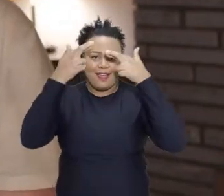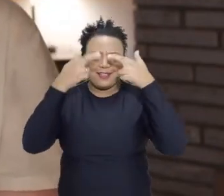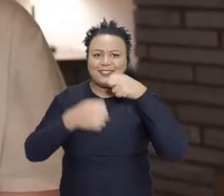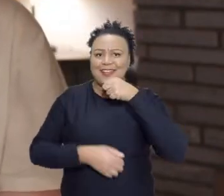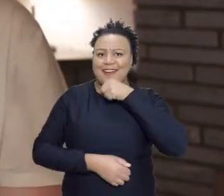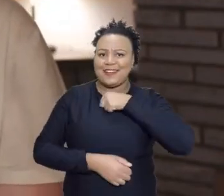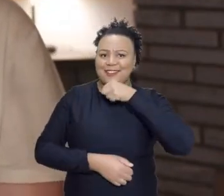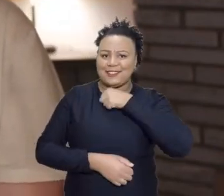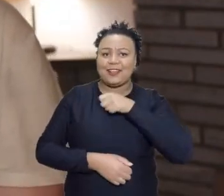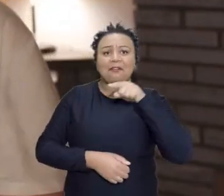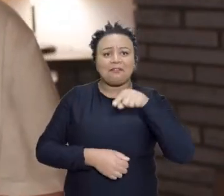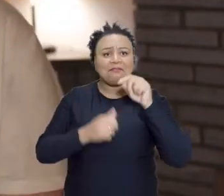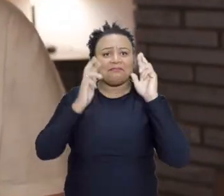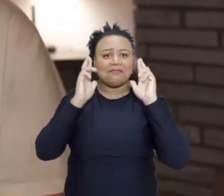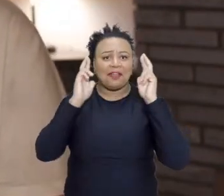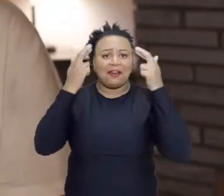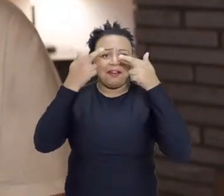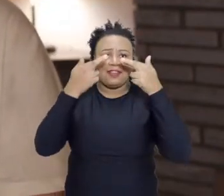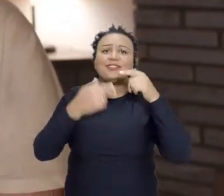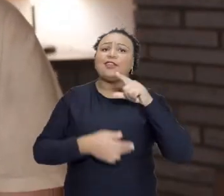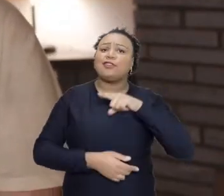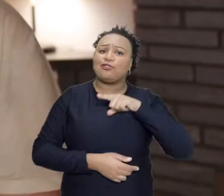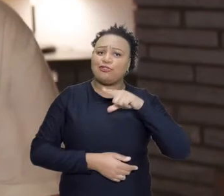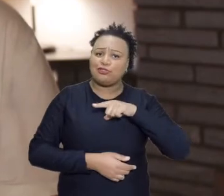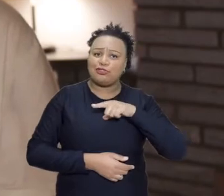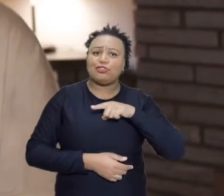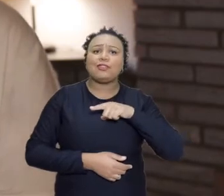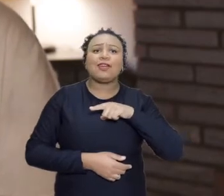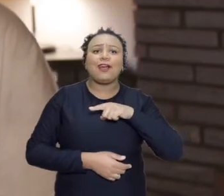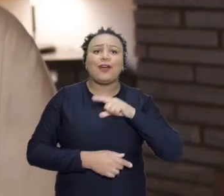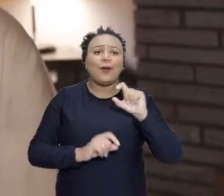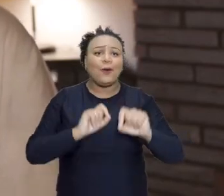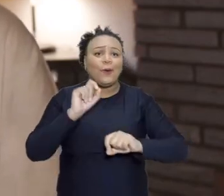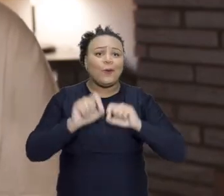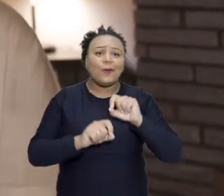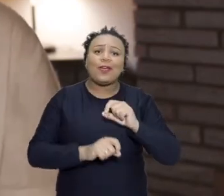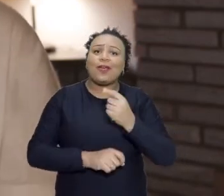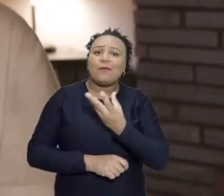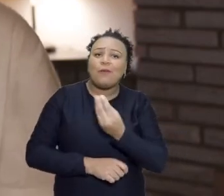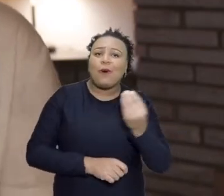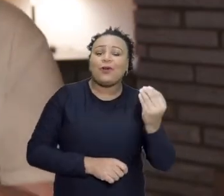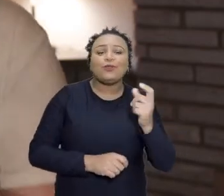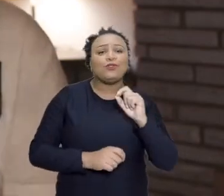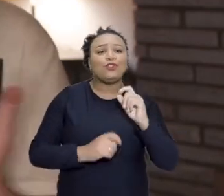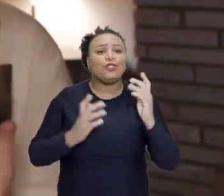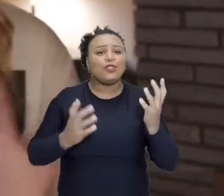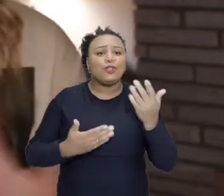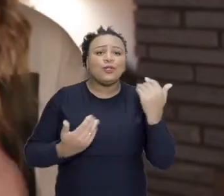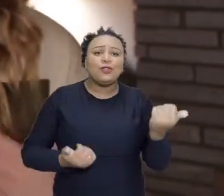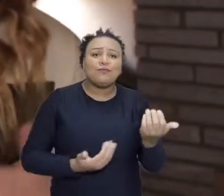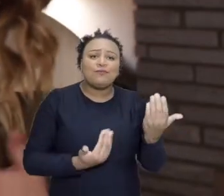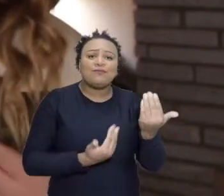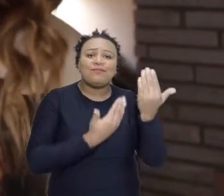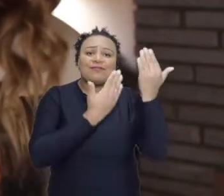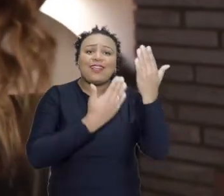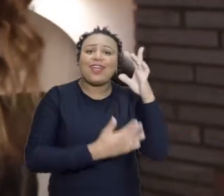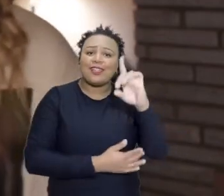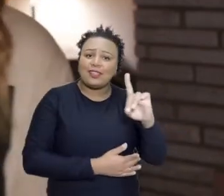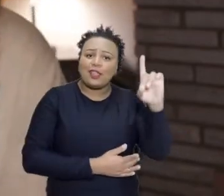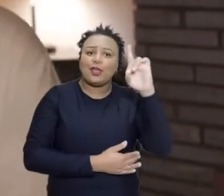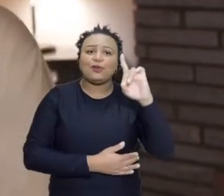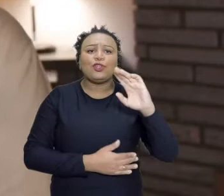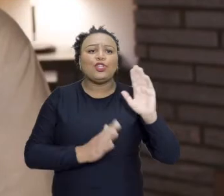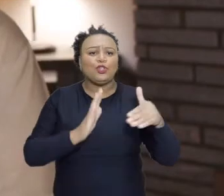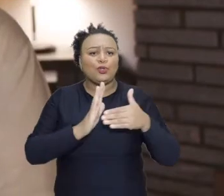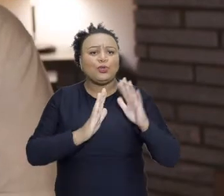Dentro da Grécia, eles já tinham muito isso de cultivar os deuses, já trazido de tudo isso que a gente já